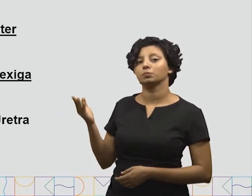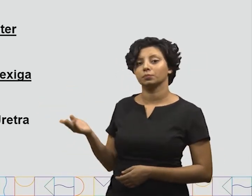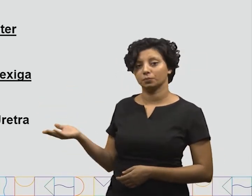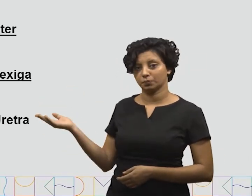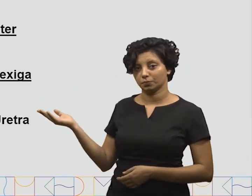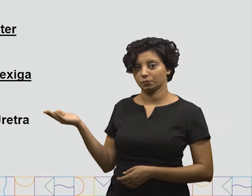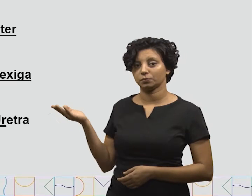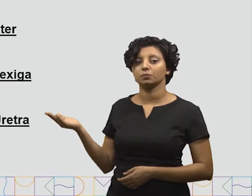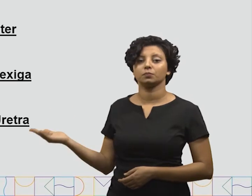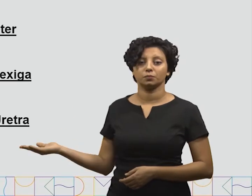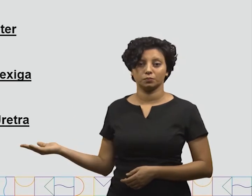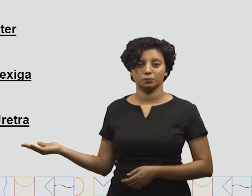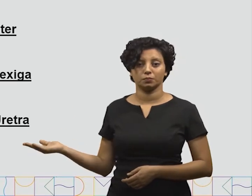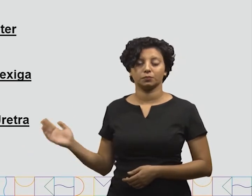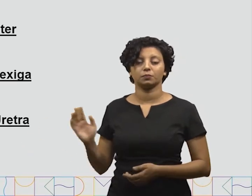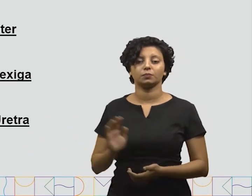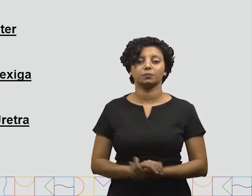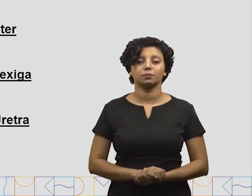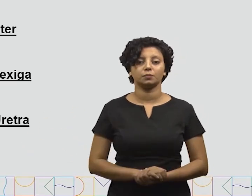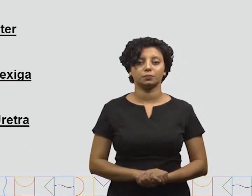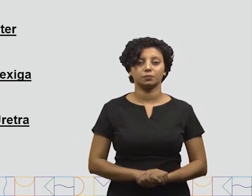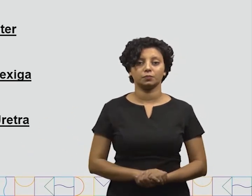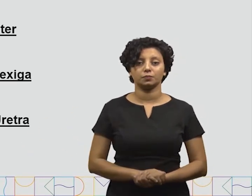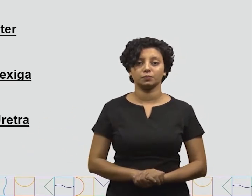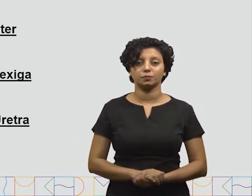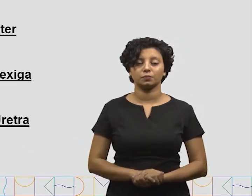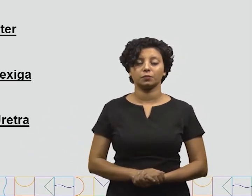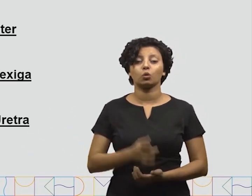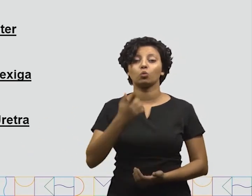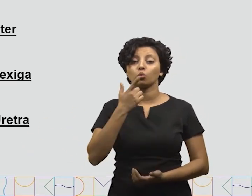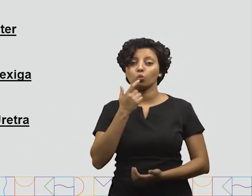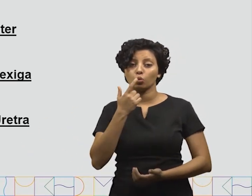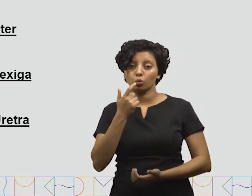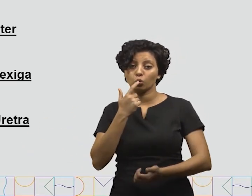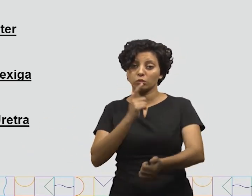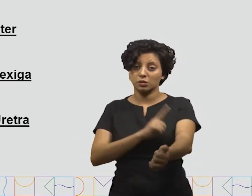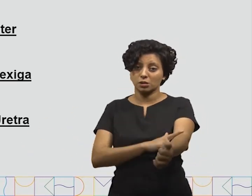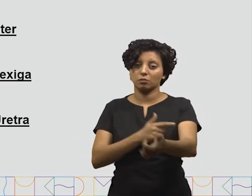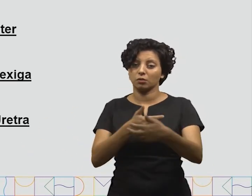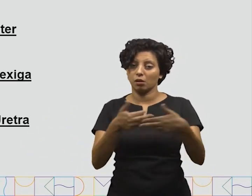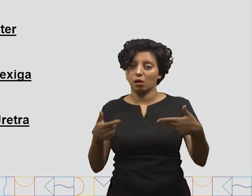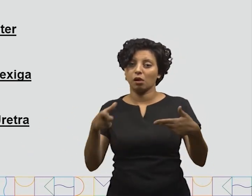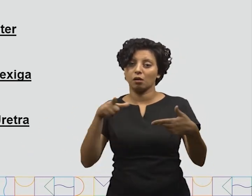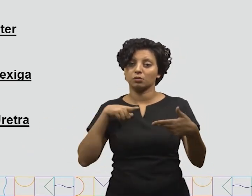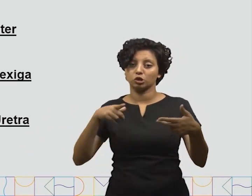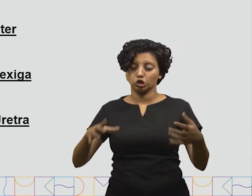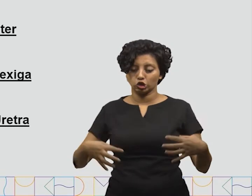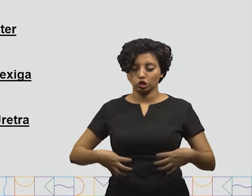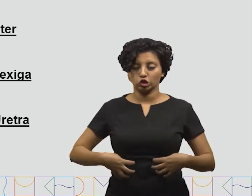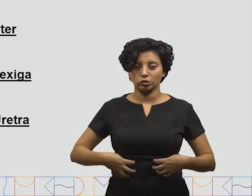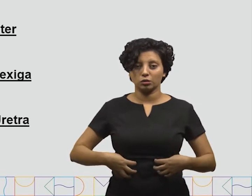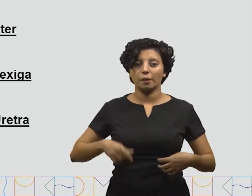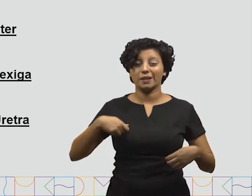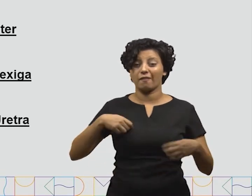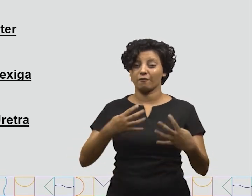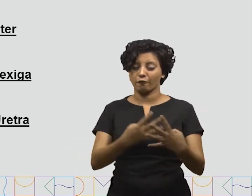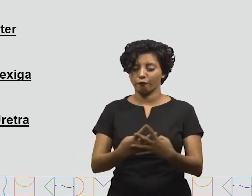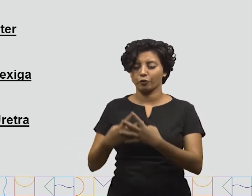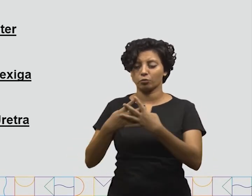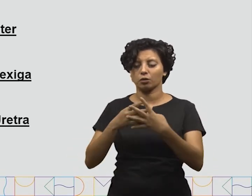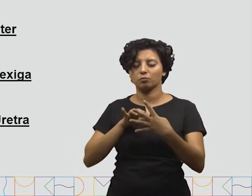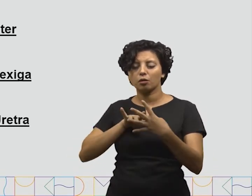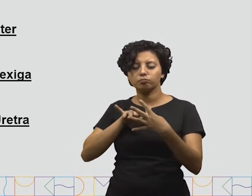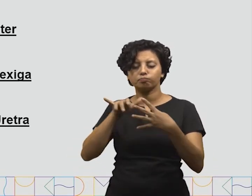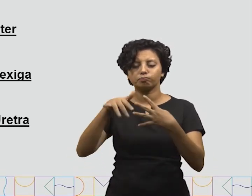bexiga e uma uretra. O sangue com os resíduos chega aos rins para ser filtrado.